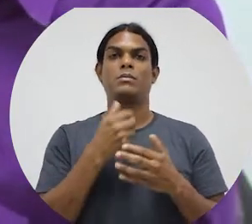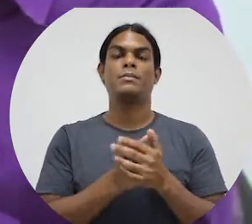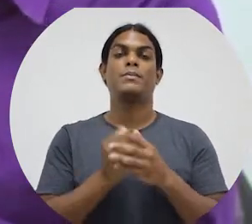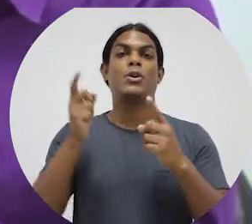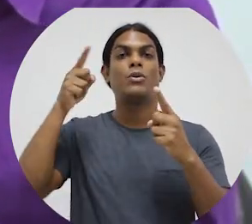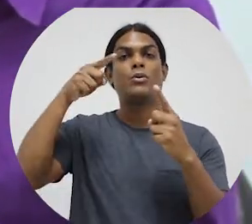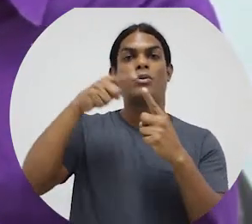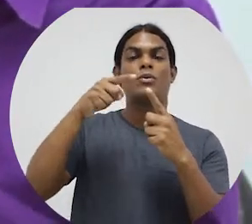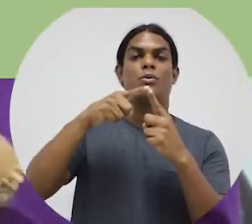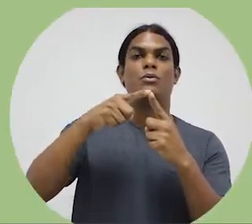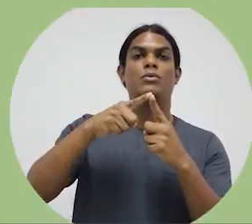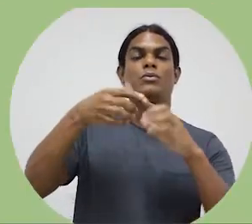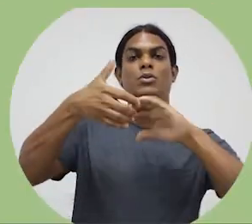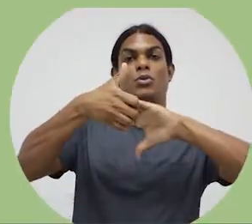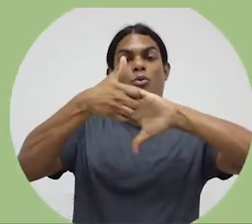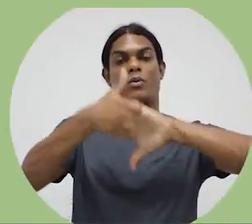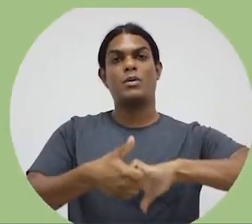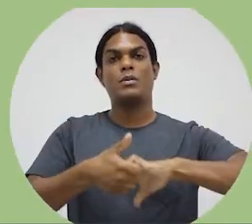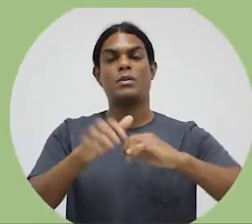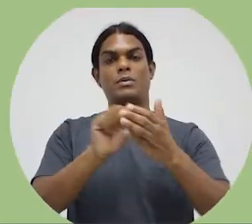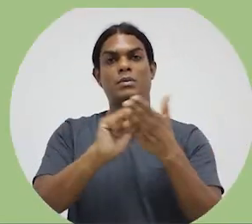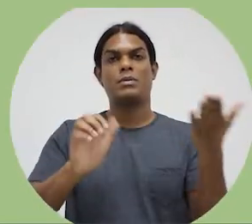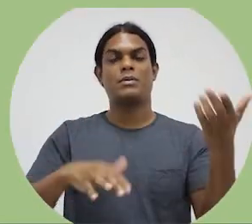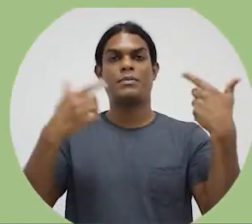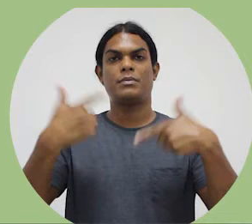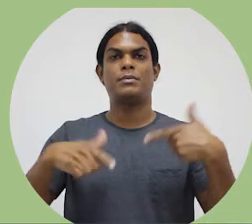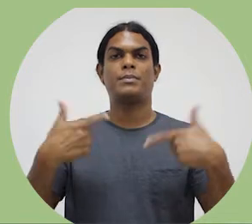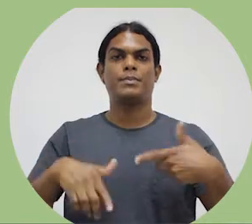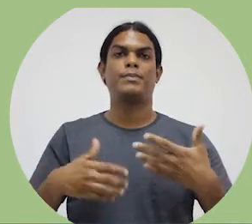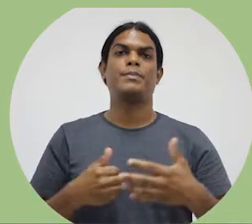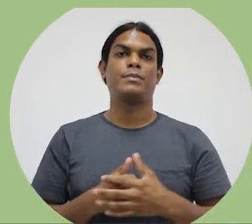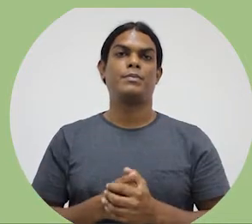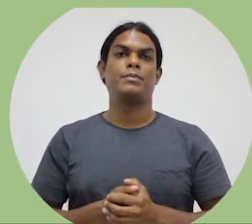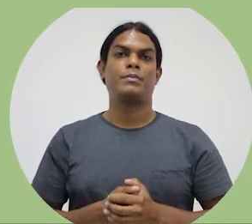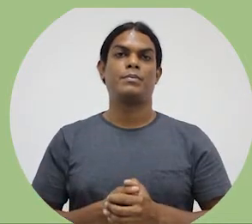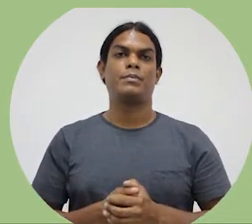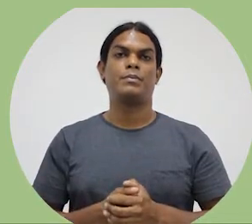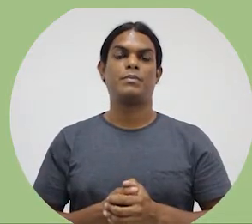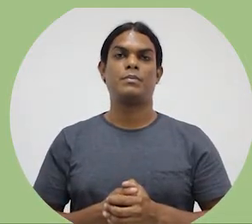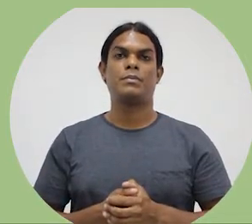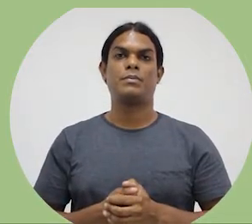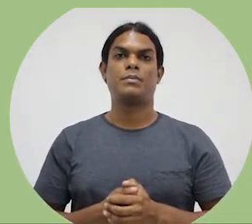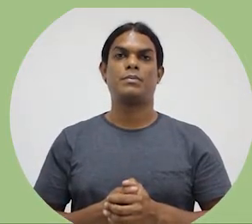nível de serviço. O próprio nome remete aos níveis de serviço.